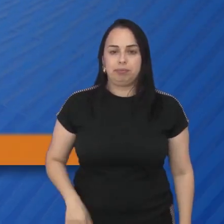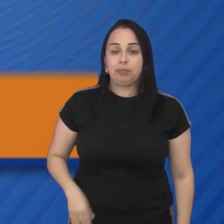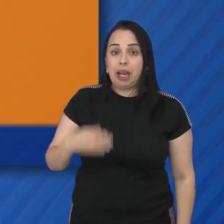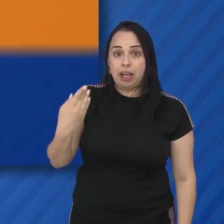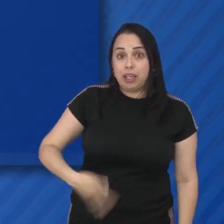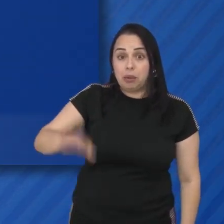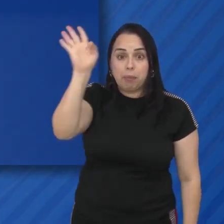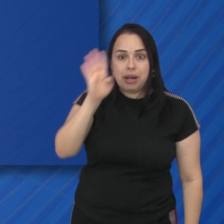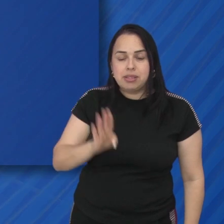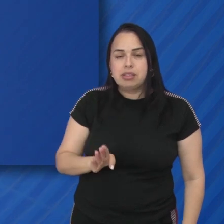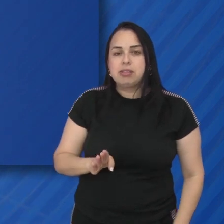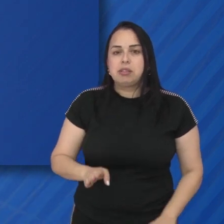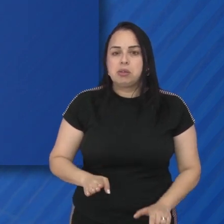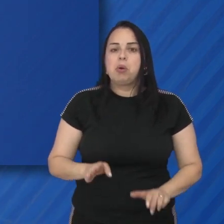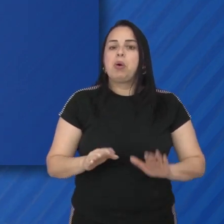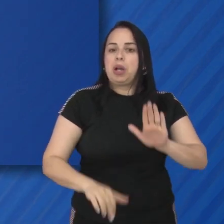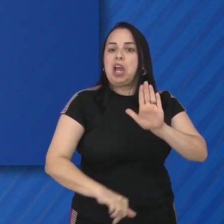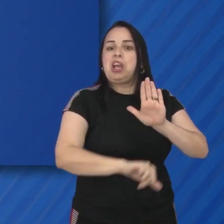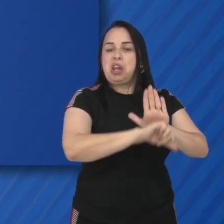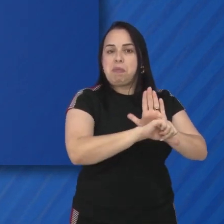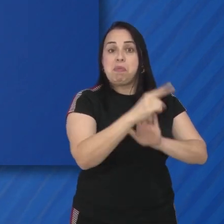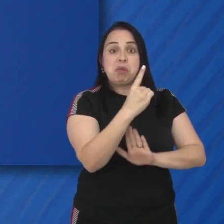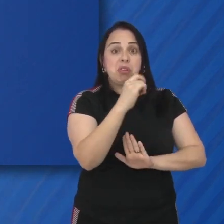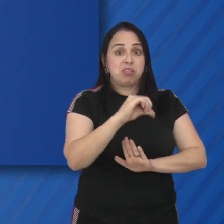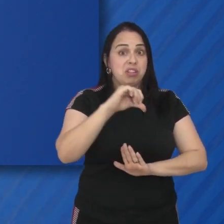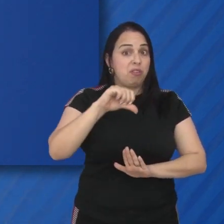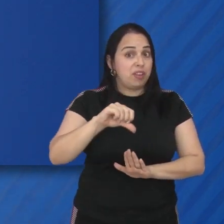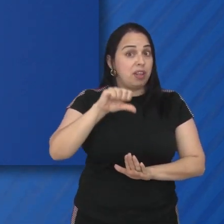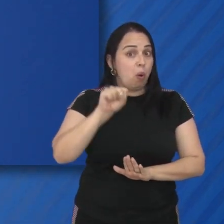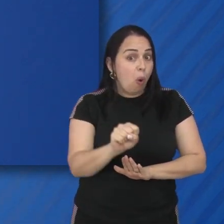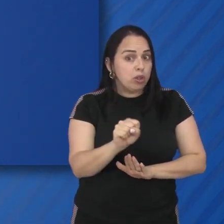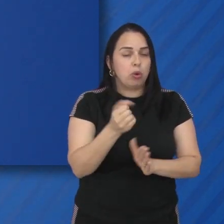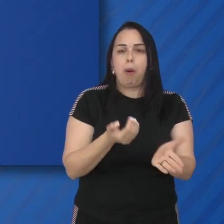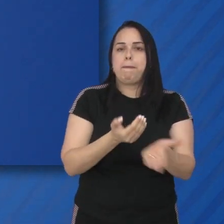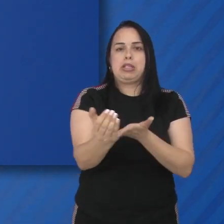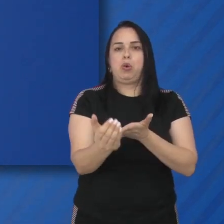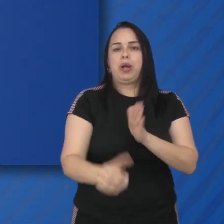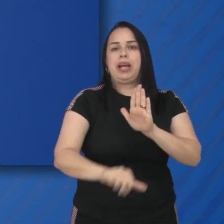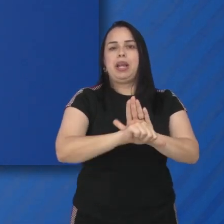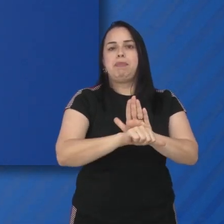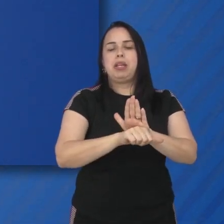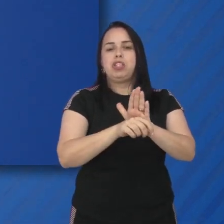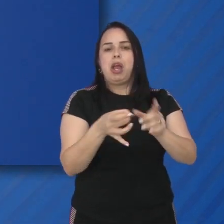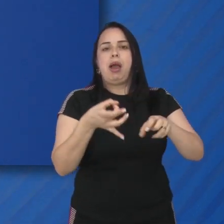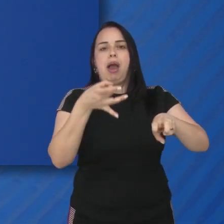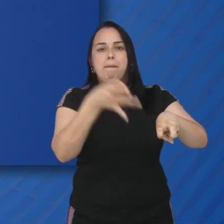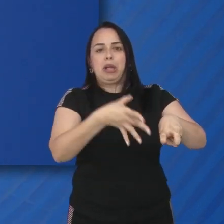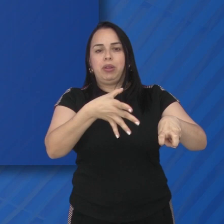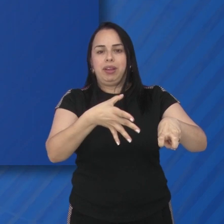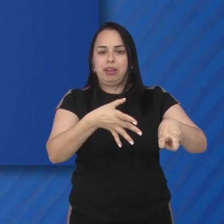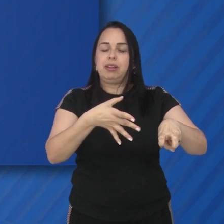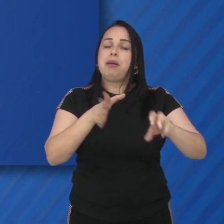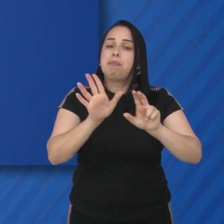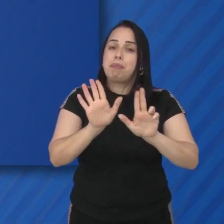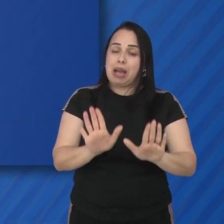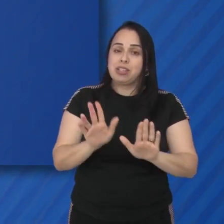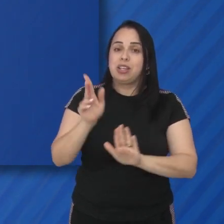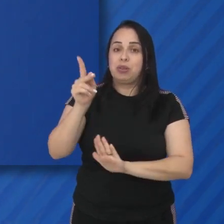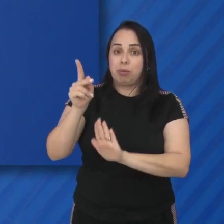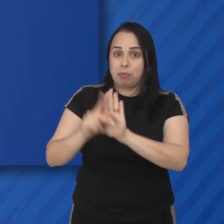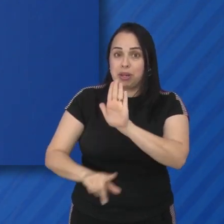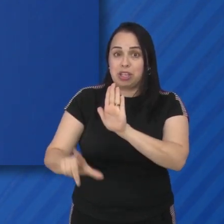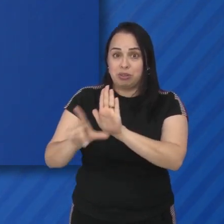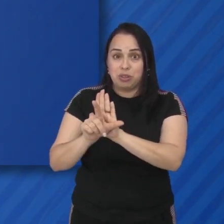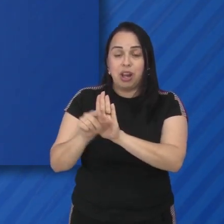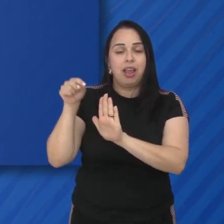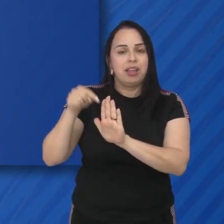No Brasil, o abandono de animais é crime desde 1998. Em 2020, com a aprovação de